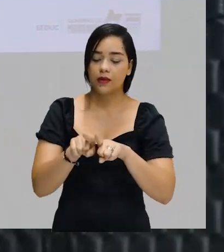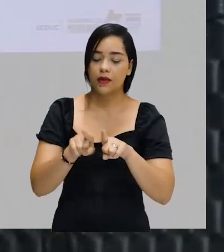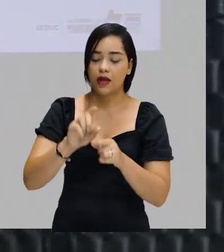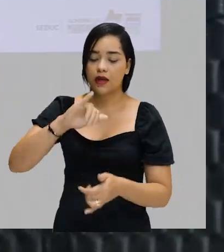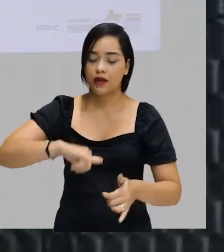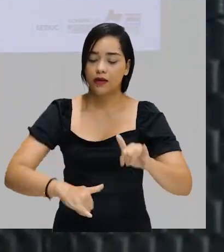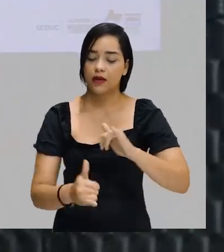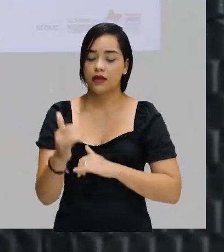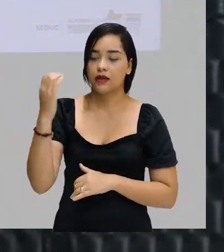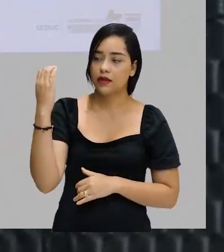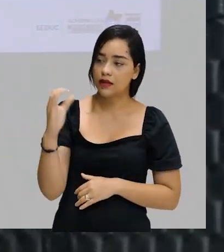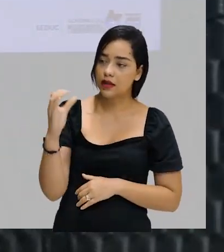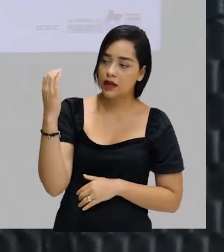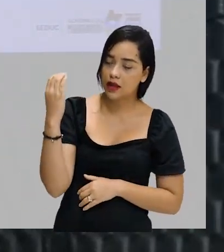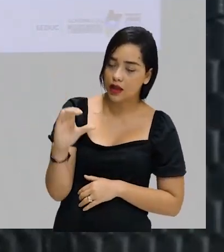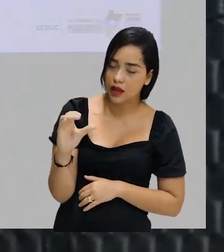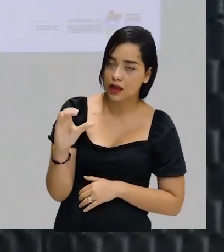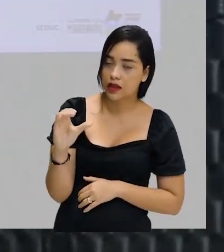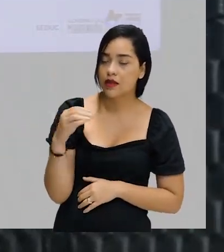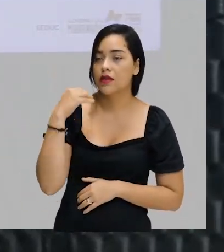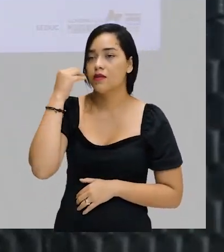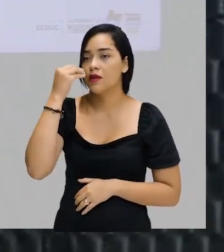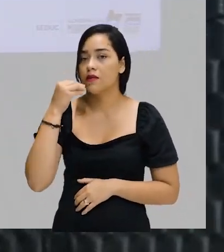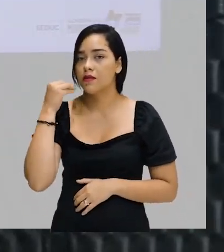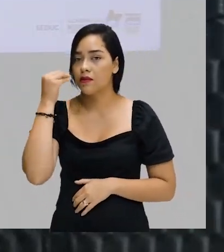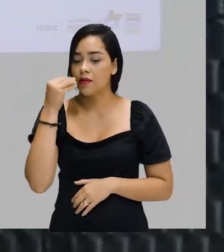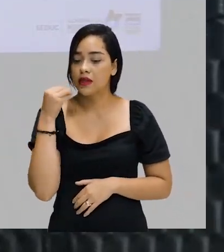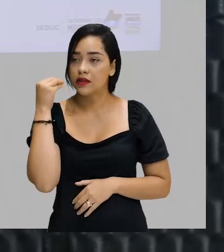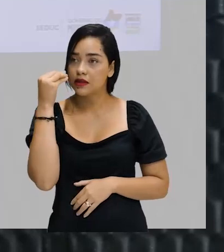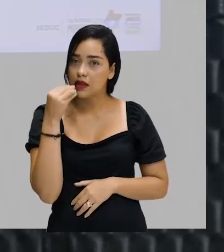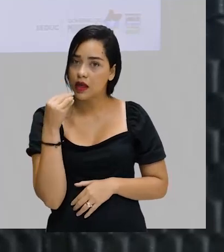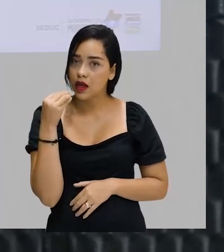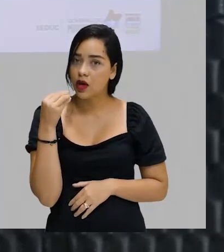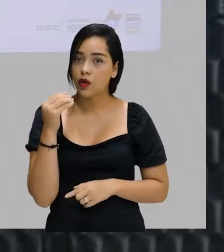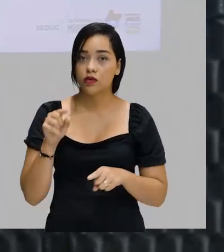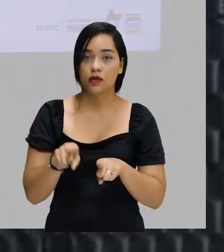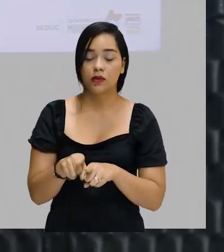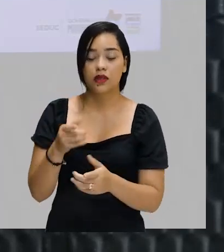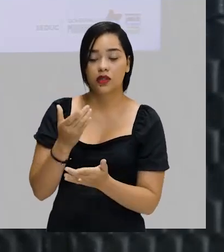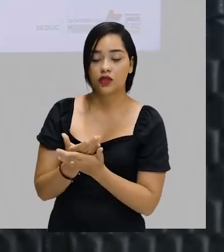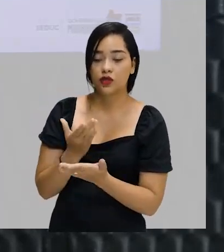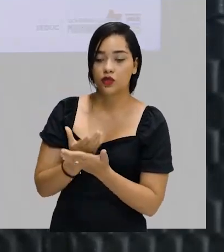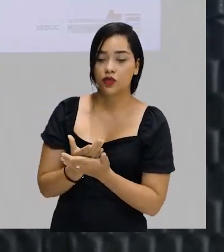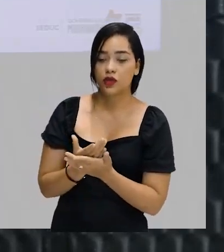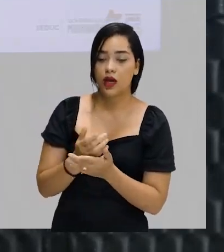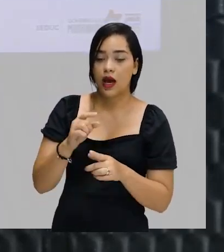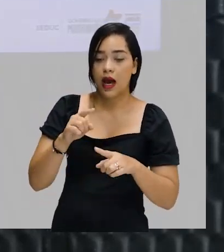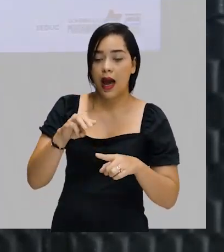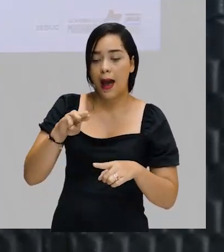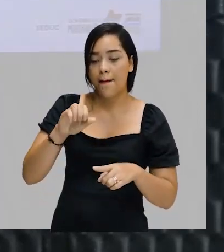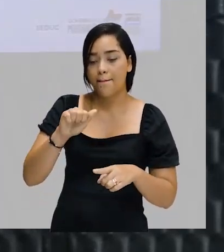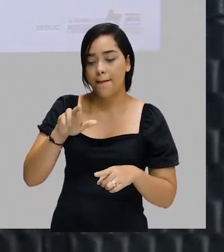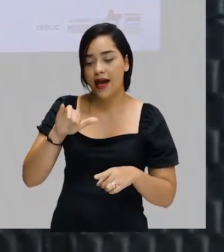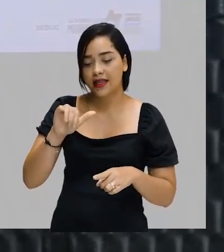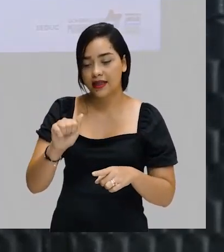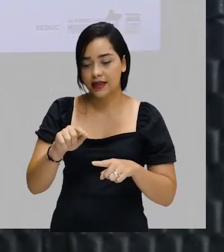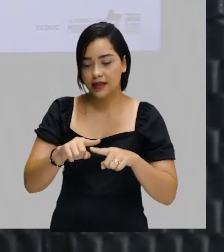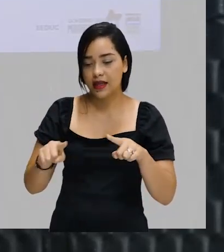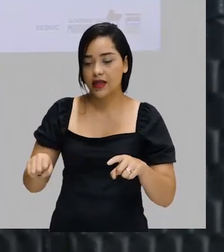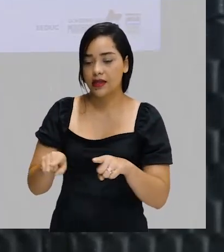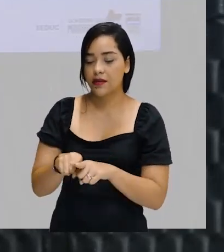como uma ciência experimental, certo? Que estuda a matéria e suas